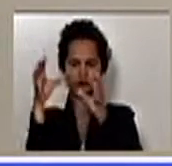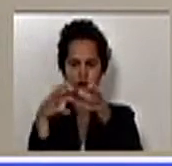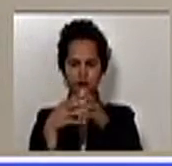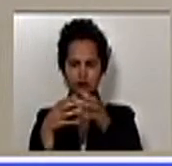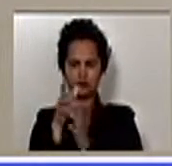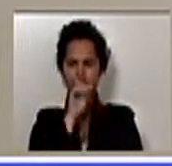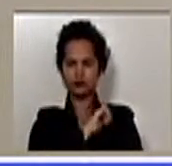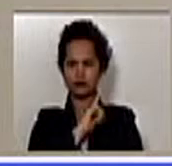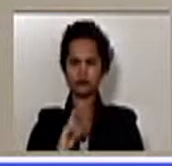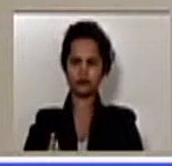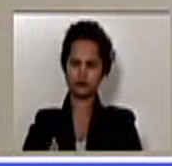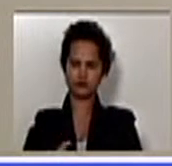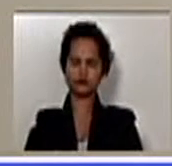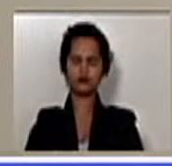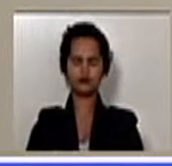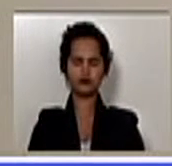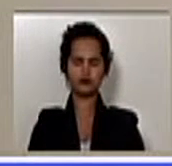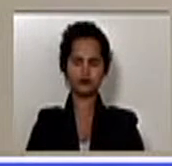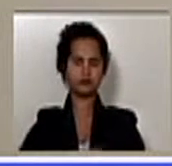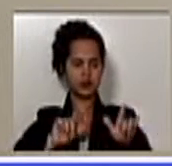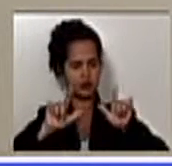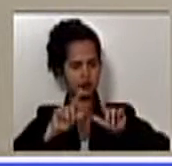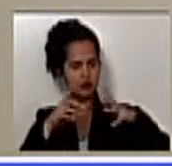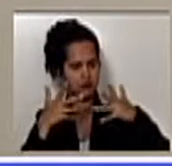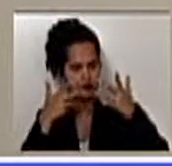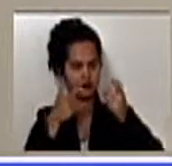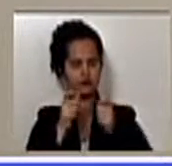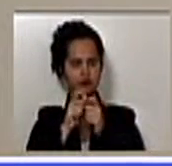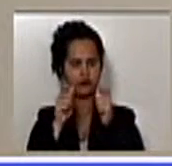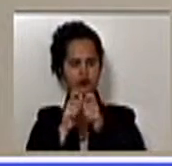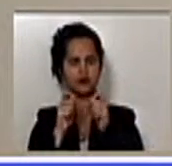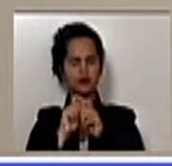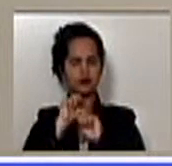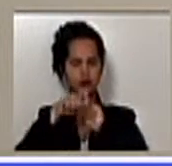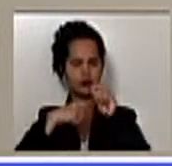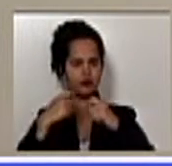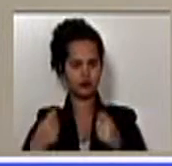governo pelo trabalho que vem fazendo à frente da gestão,